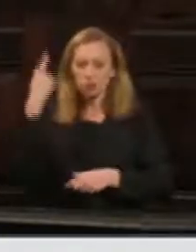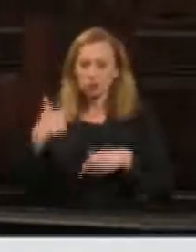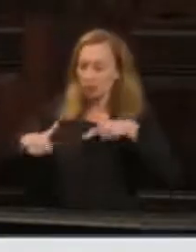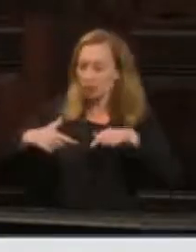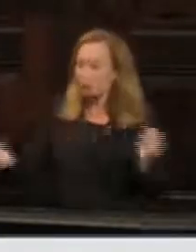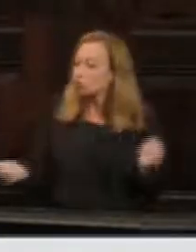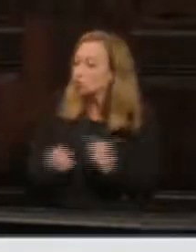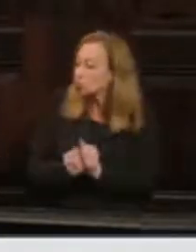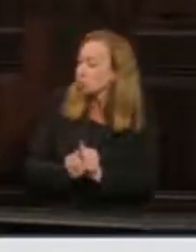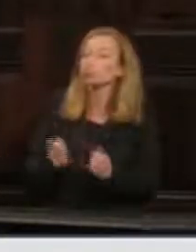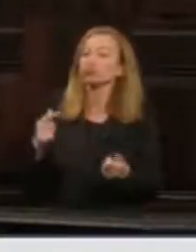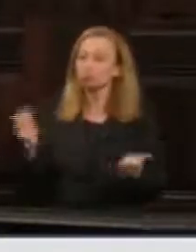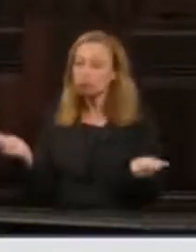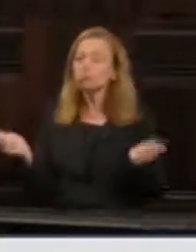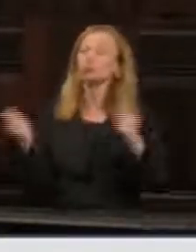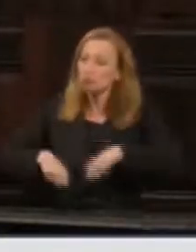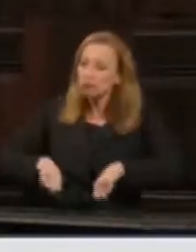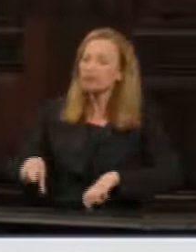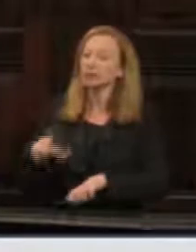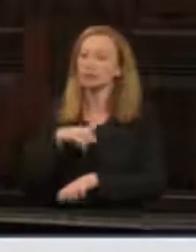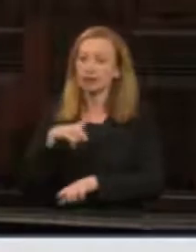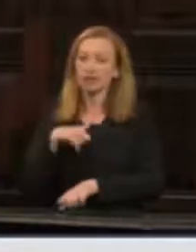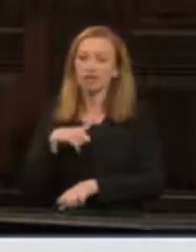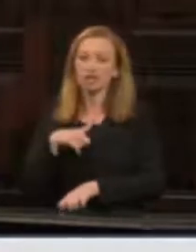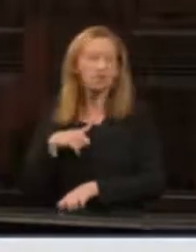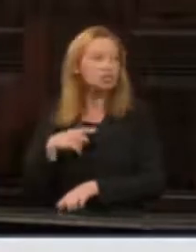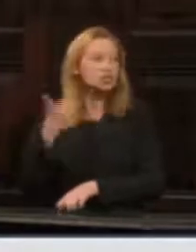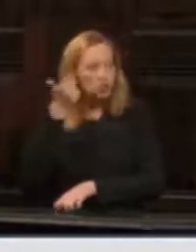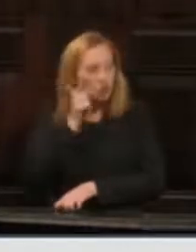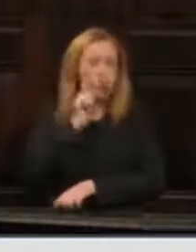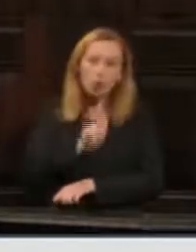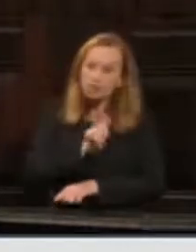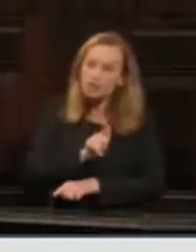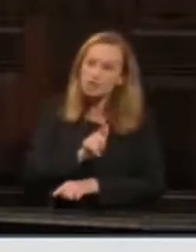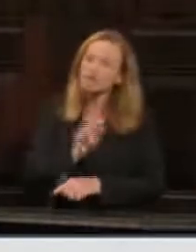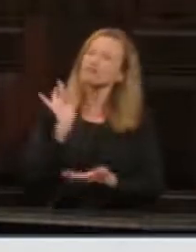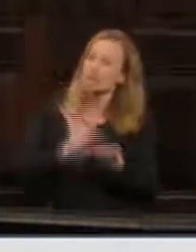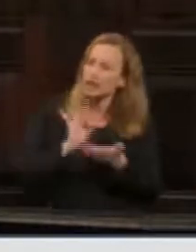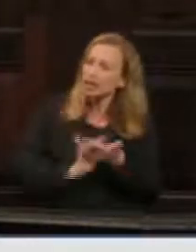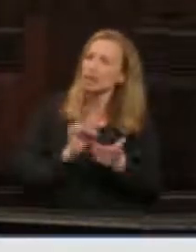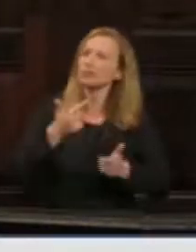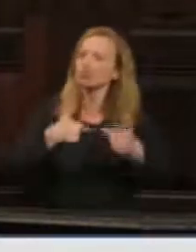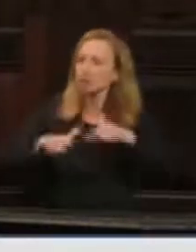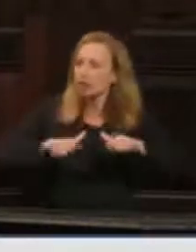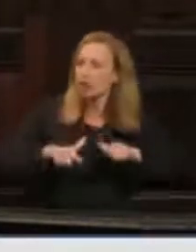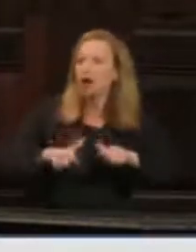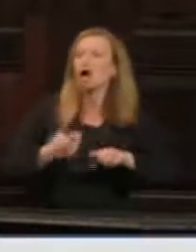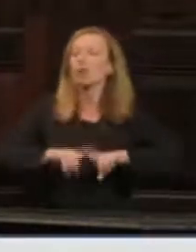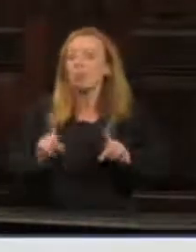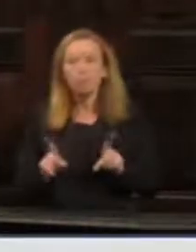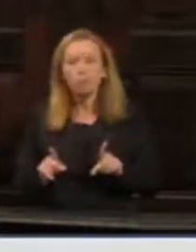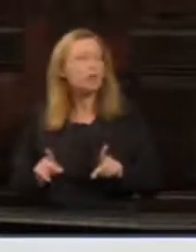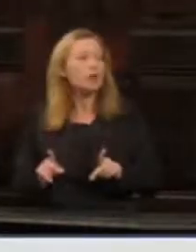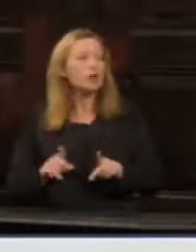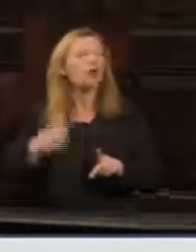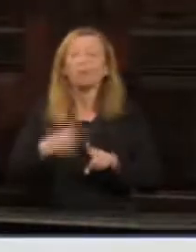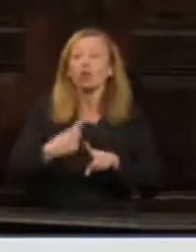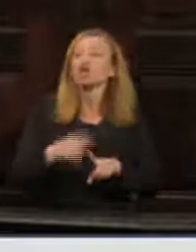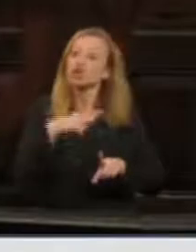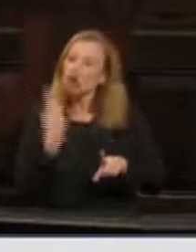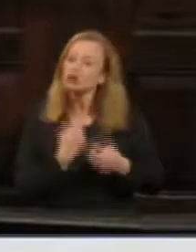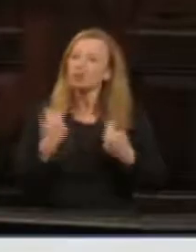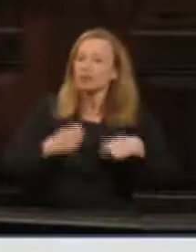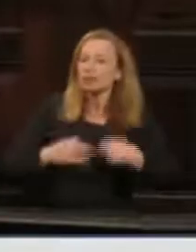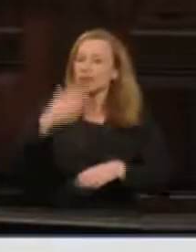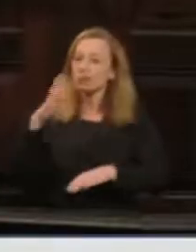grande responsabilidade nossa de conseguir realmente dar conta do recado com isso, porque a gente precisa das melhores mentes, das melhores